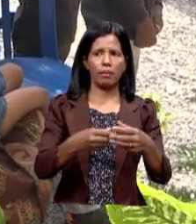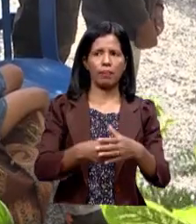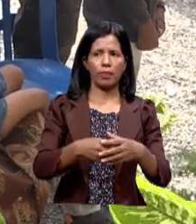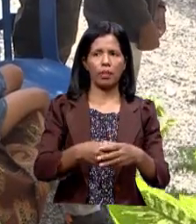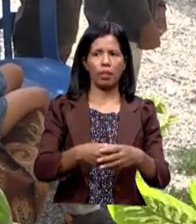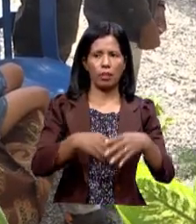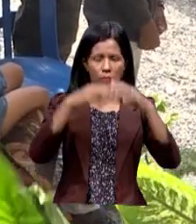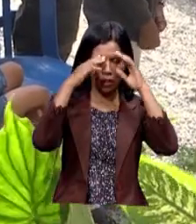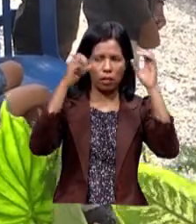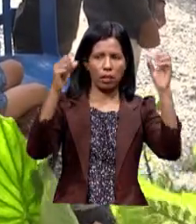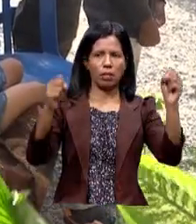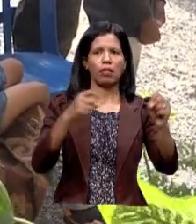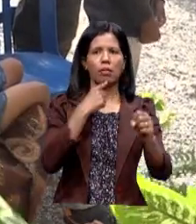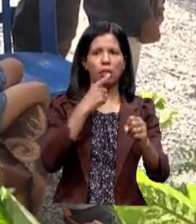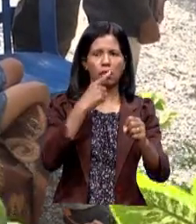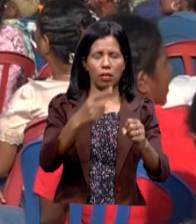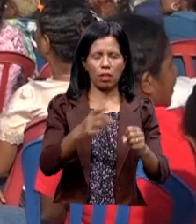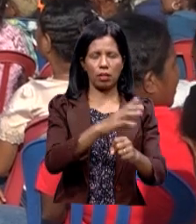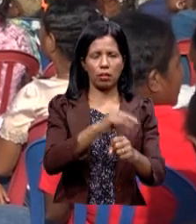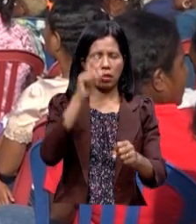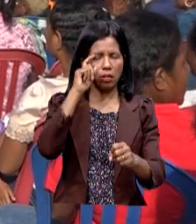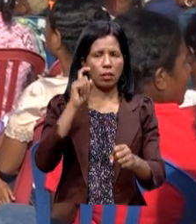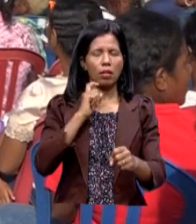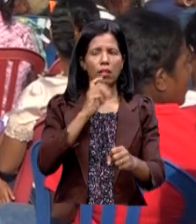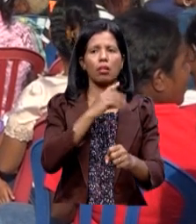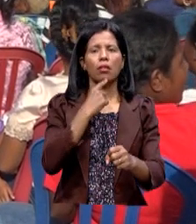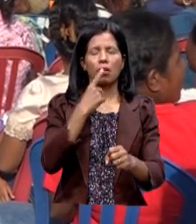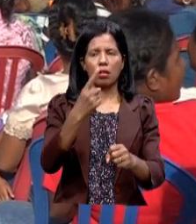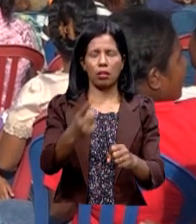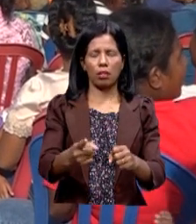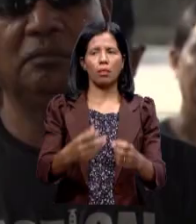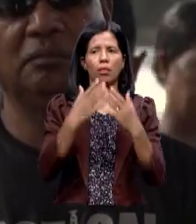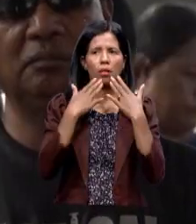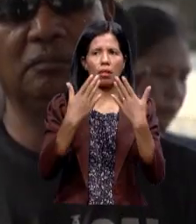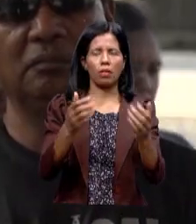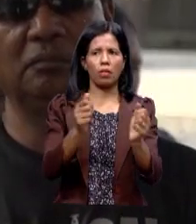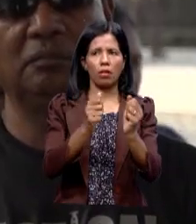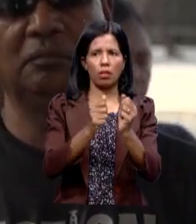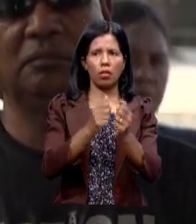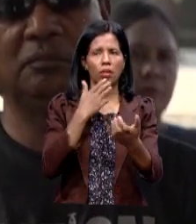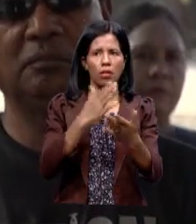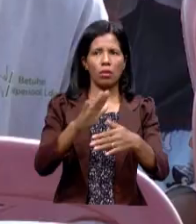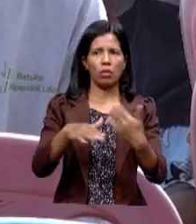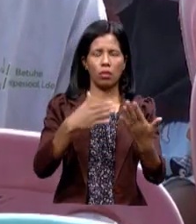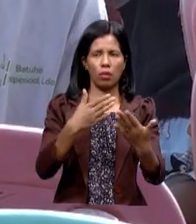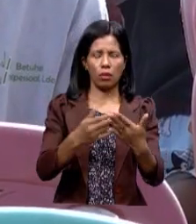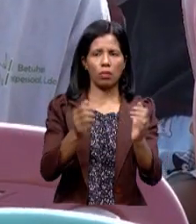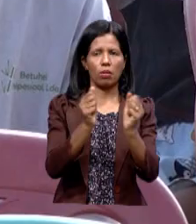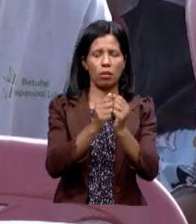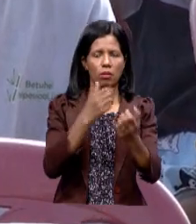Presidente Komisang Organizadora Movimento Brigada Xanana Ameriku Maya agradece tambah ho unidade nebe ia buat hotu bele lao ho